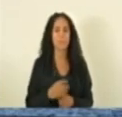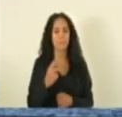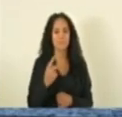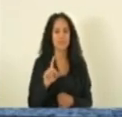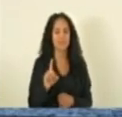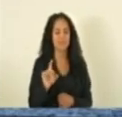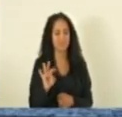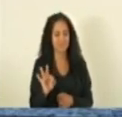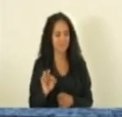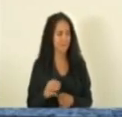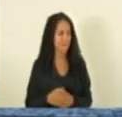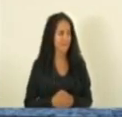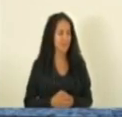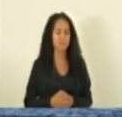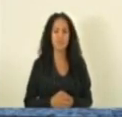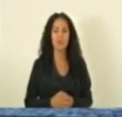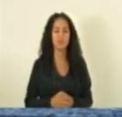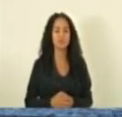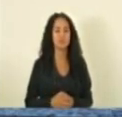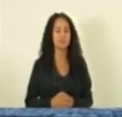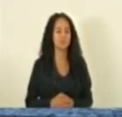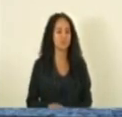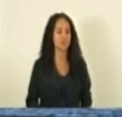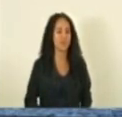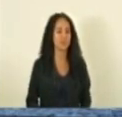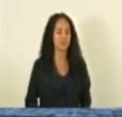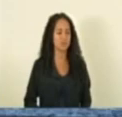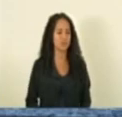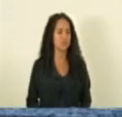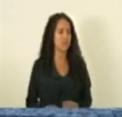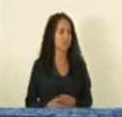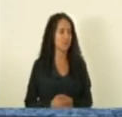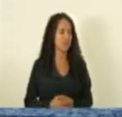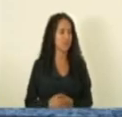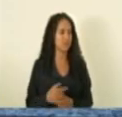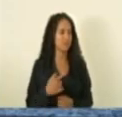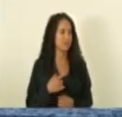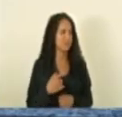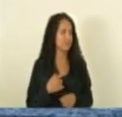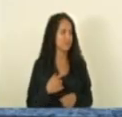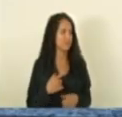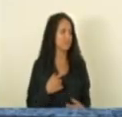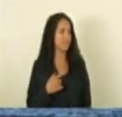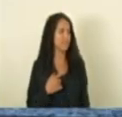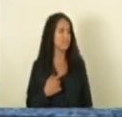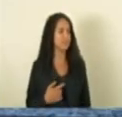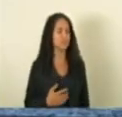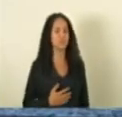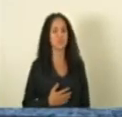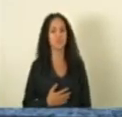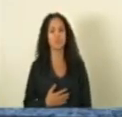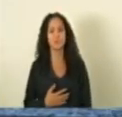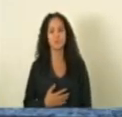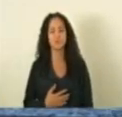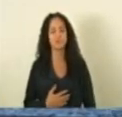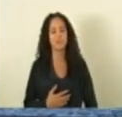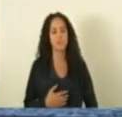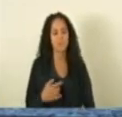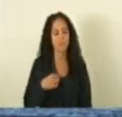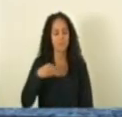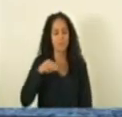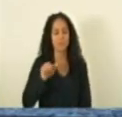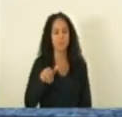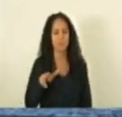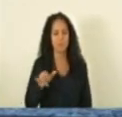PDT, deputado Dr. Emílio Mameri, PSDB, sendo o vice na ausência do deputado